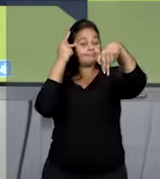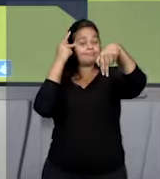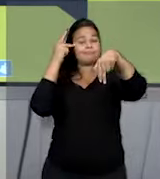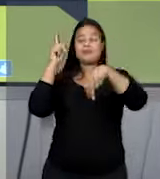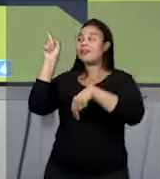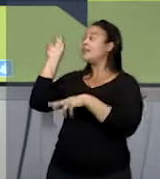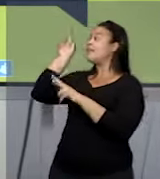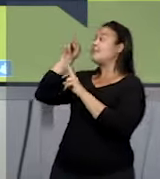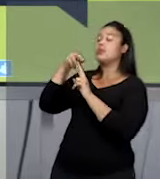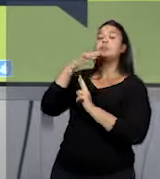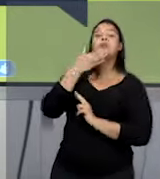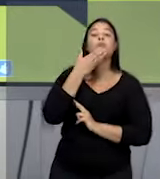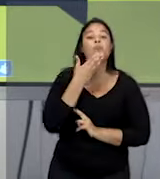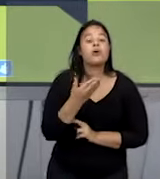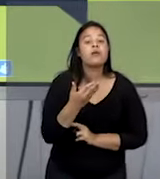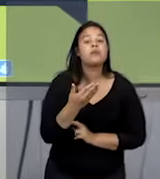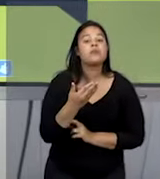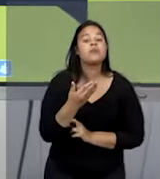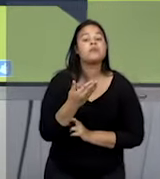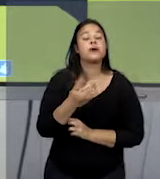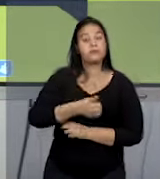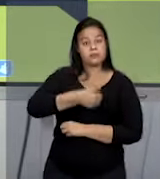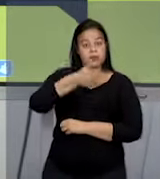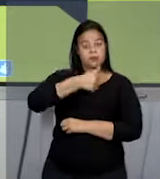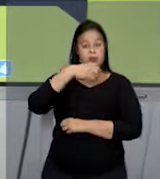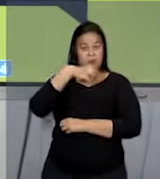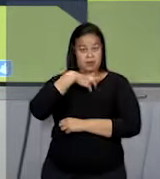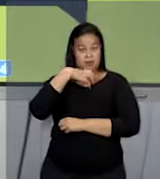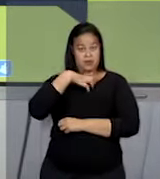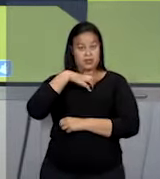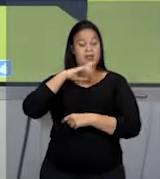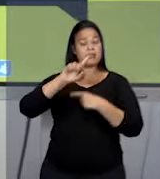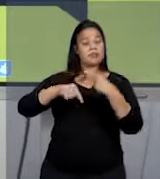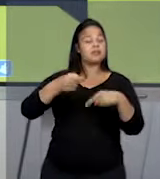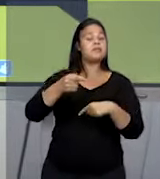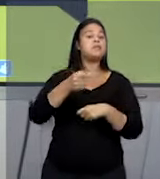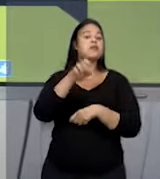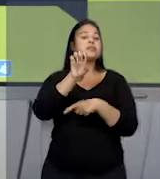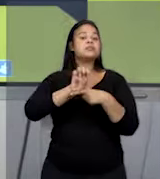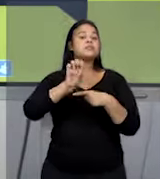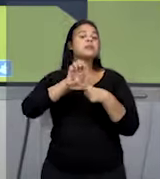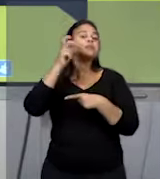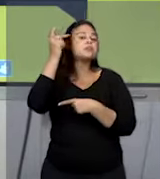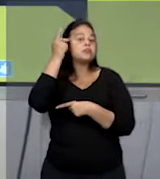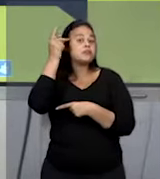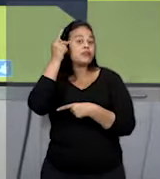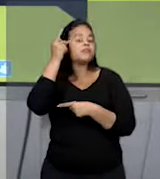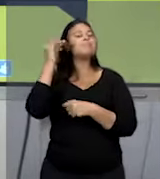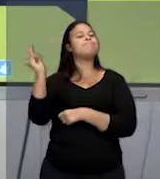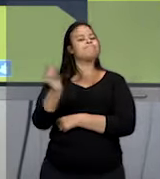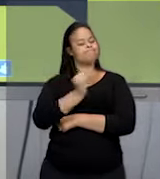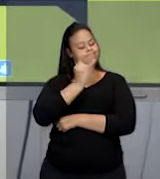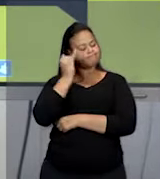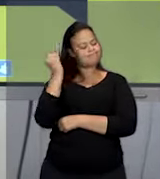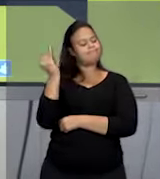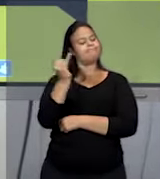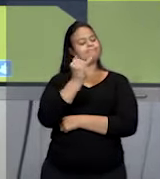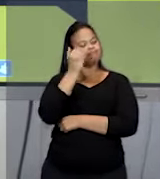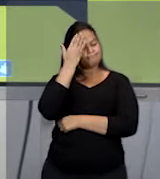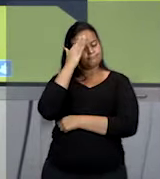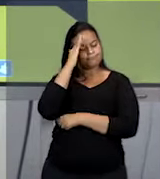como referência, ponto de referência, primeiro a Bahia, depois o estado de São Paulo. Então, isso é importante de você